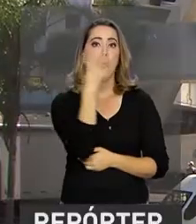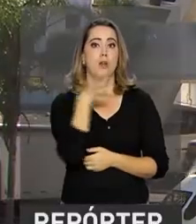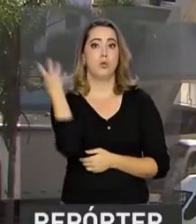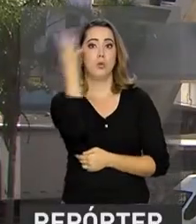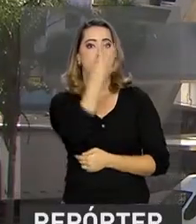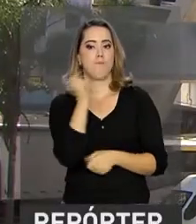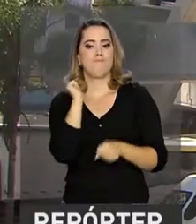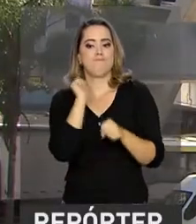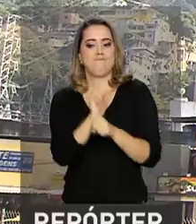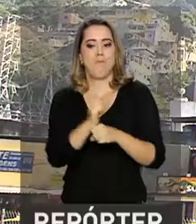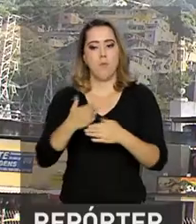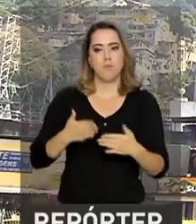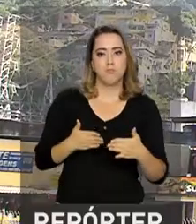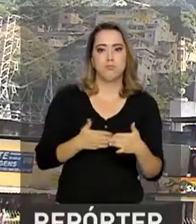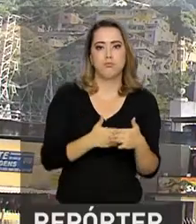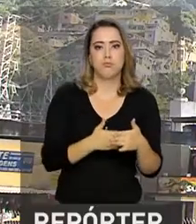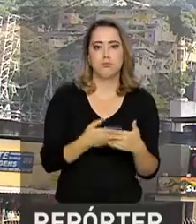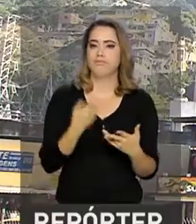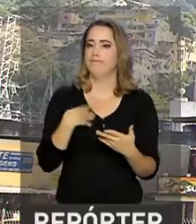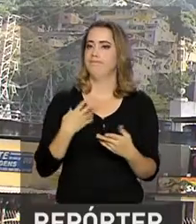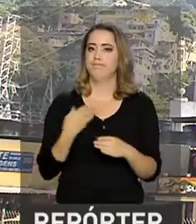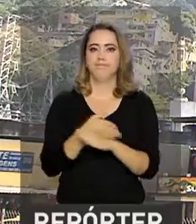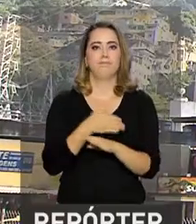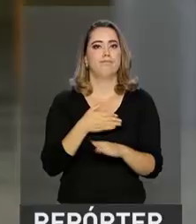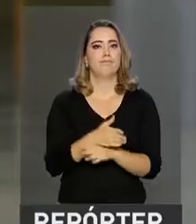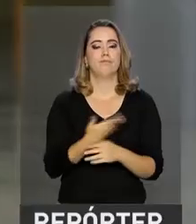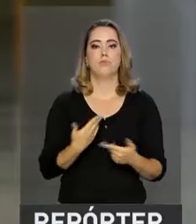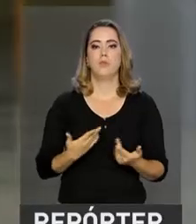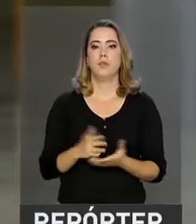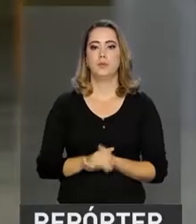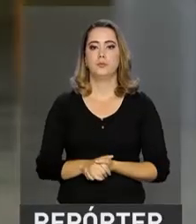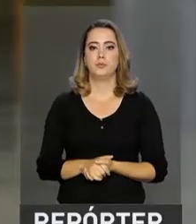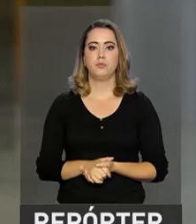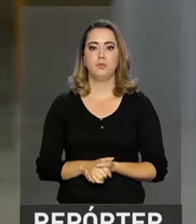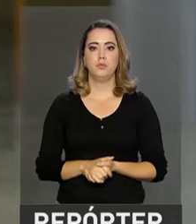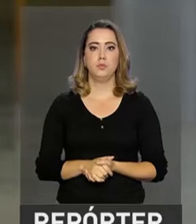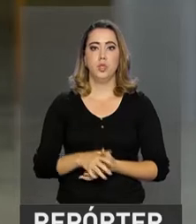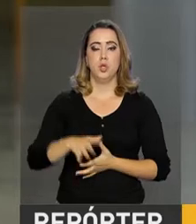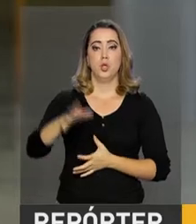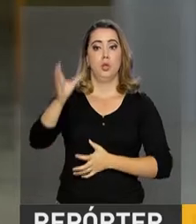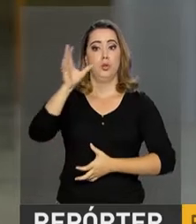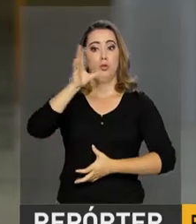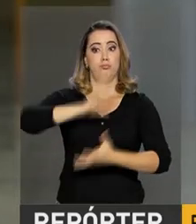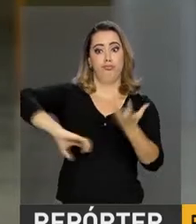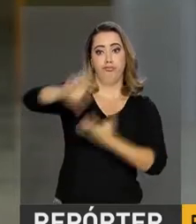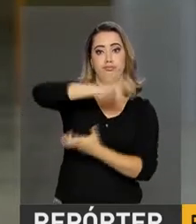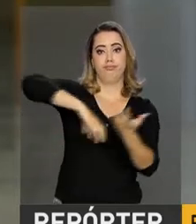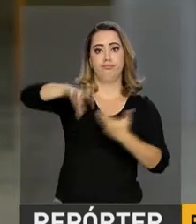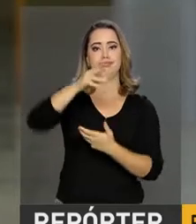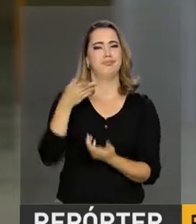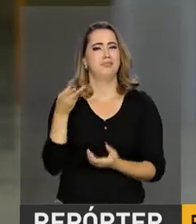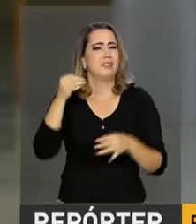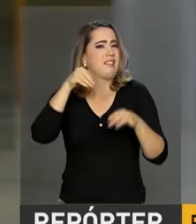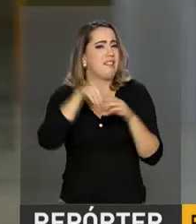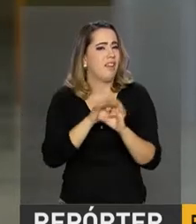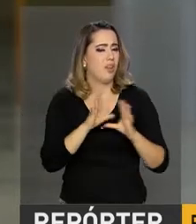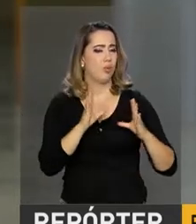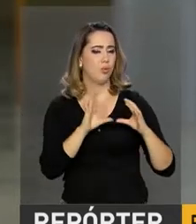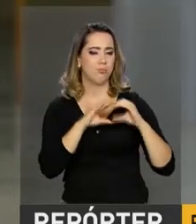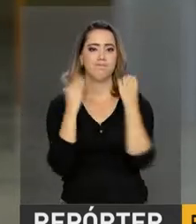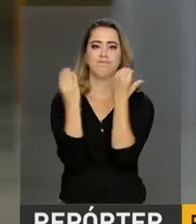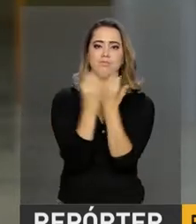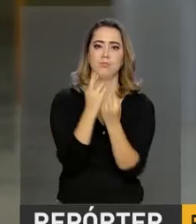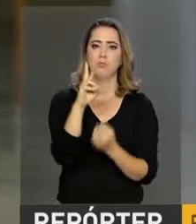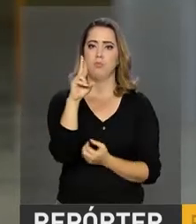entre a zona sul e oeste da cidade o descontrole na comunidade da rocinha levou o secretário de segurança pública